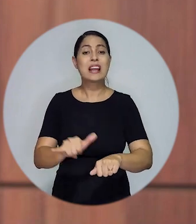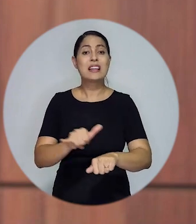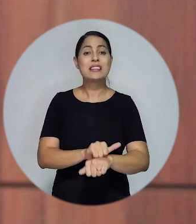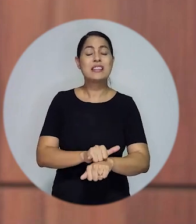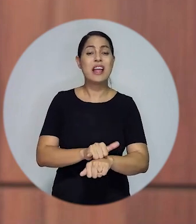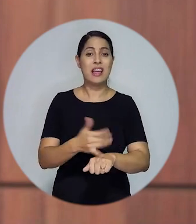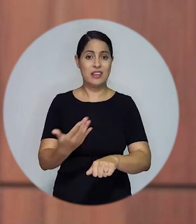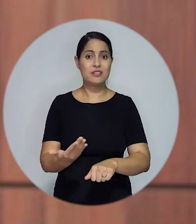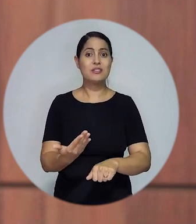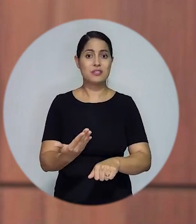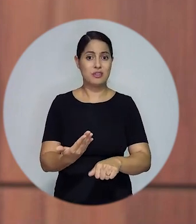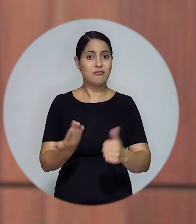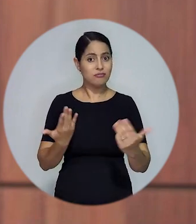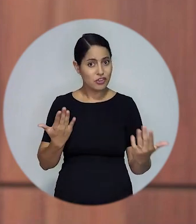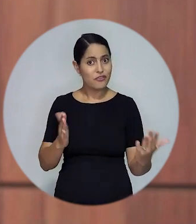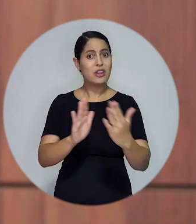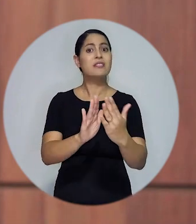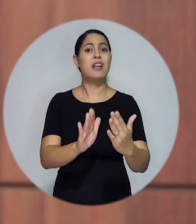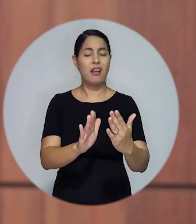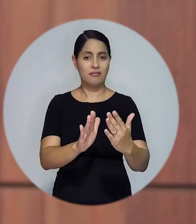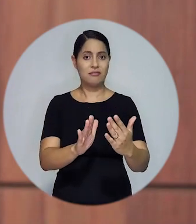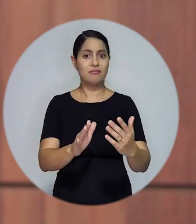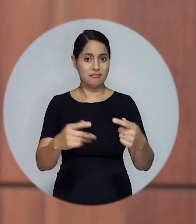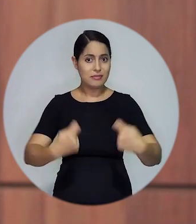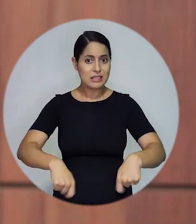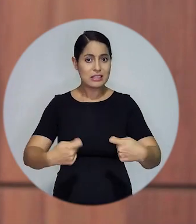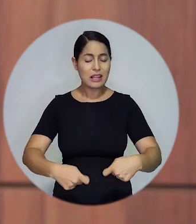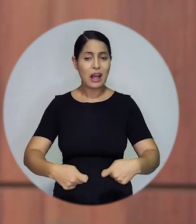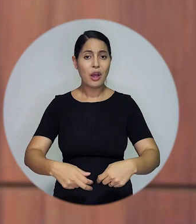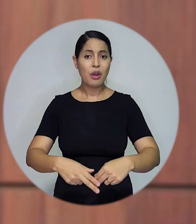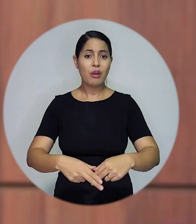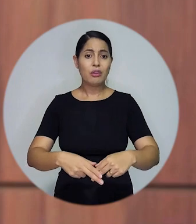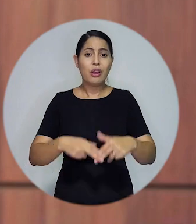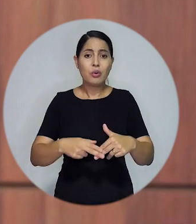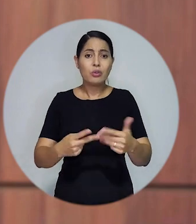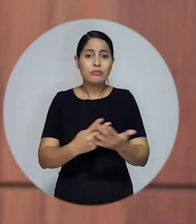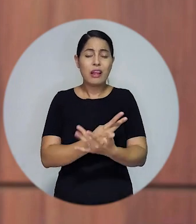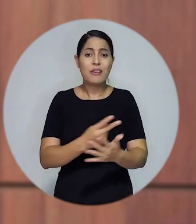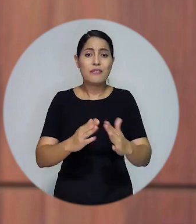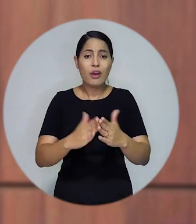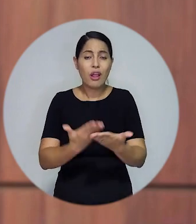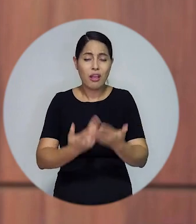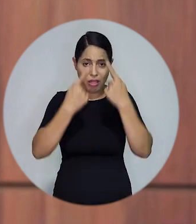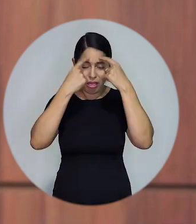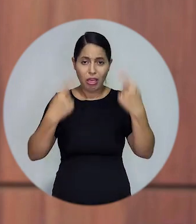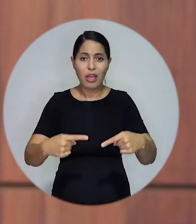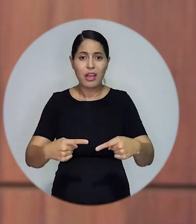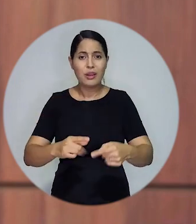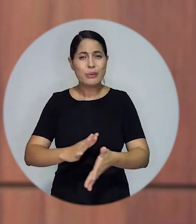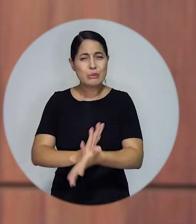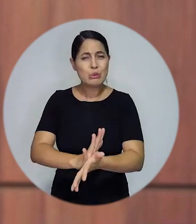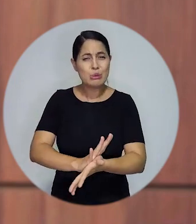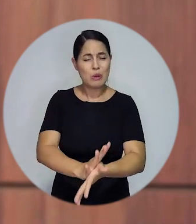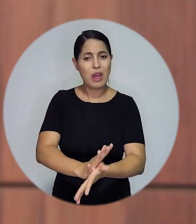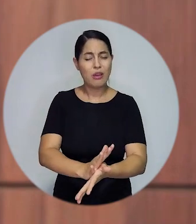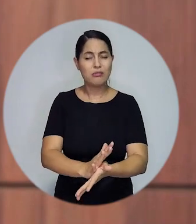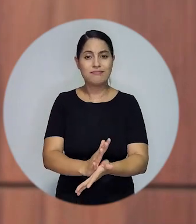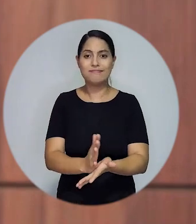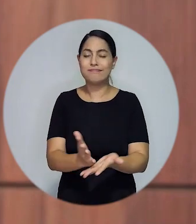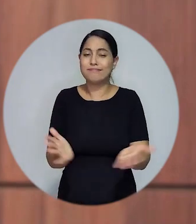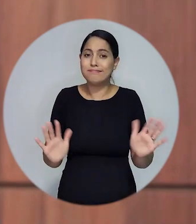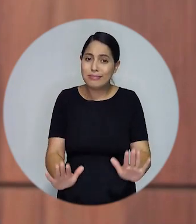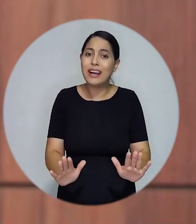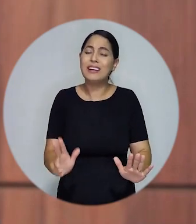uma forma de enfrentarmos essa situação que é tão cruel e real.